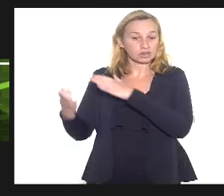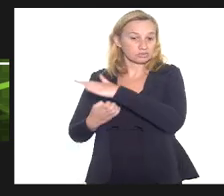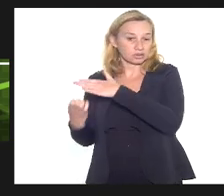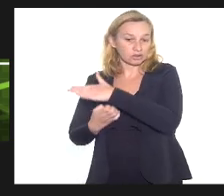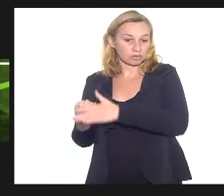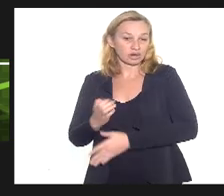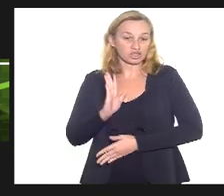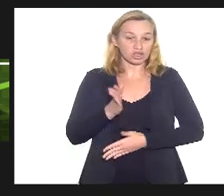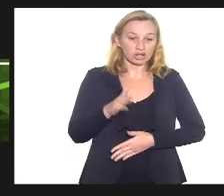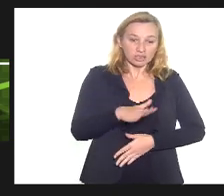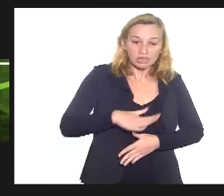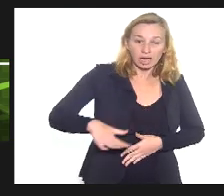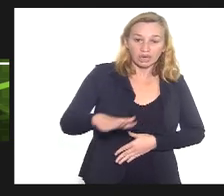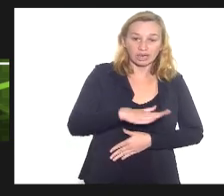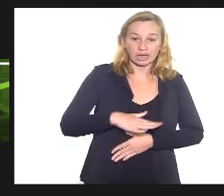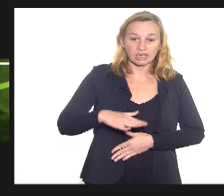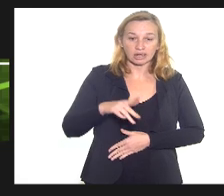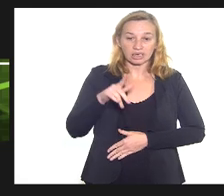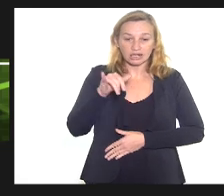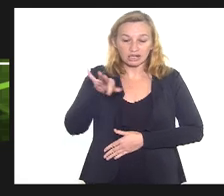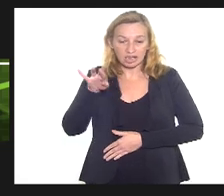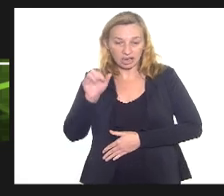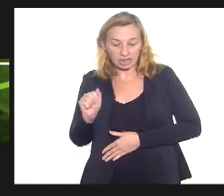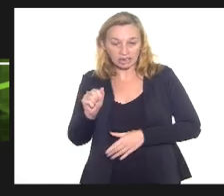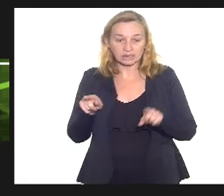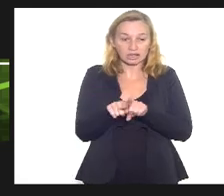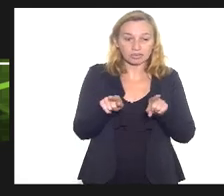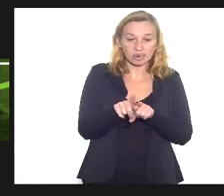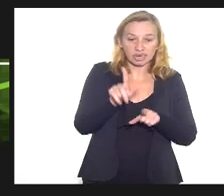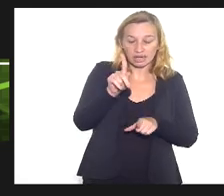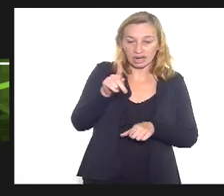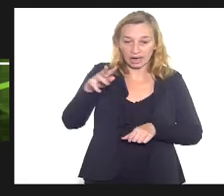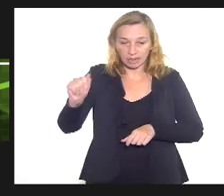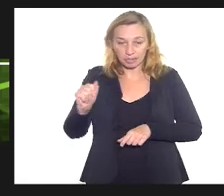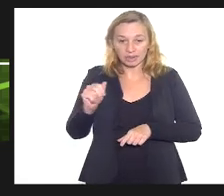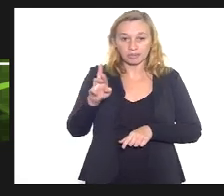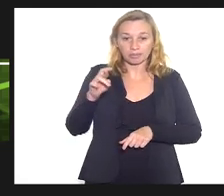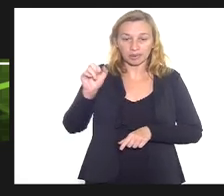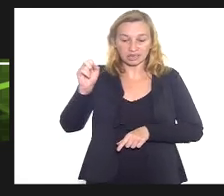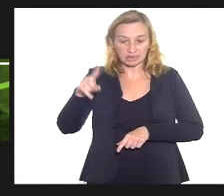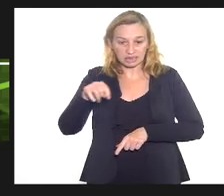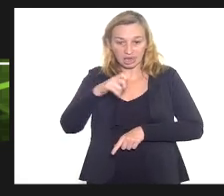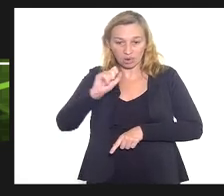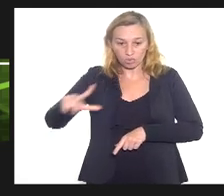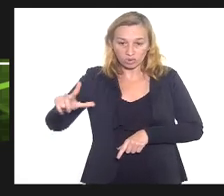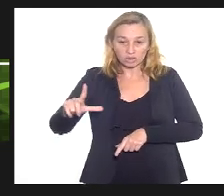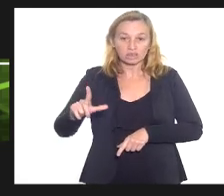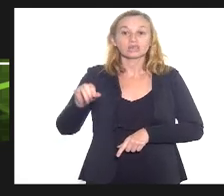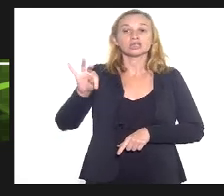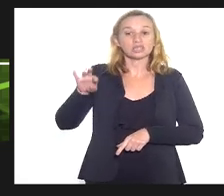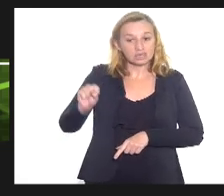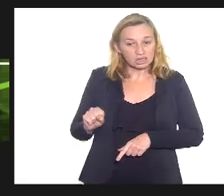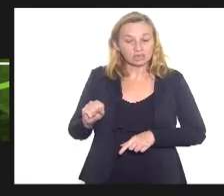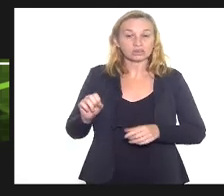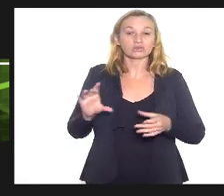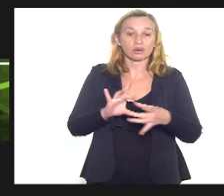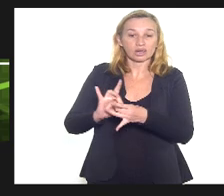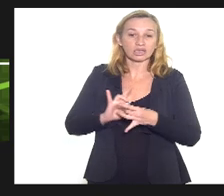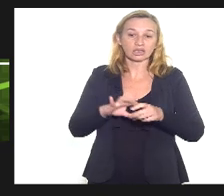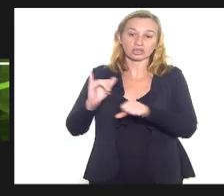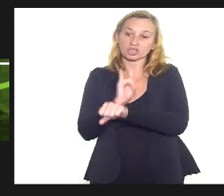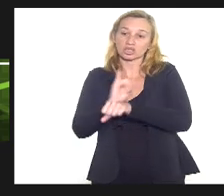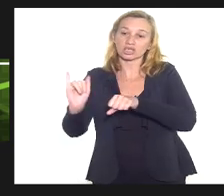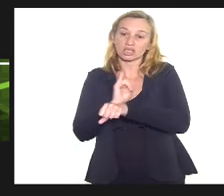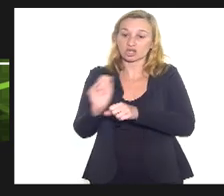participação nos campos de Iara e Lapa, no pré-sal da Bacia de Santos, como parte da aliança